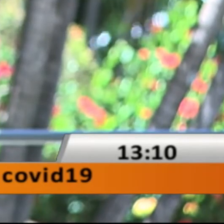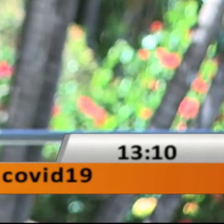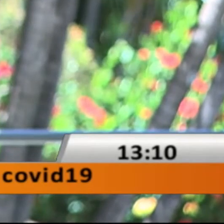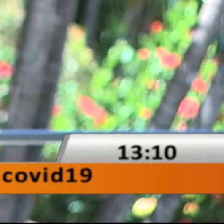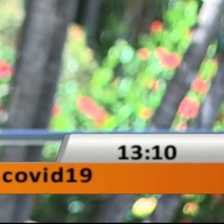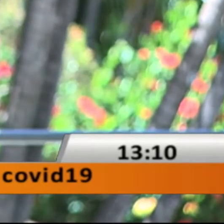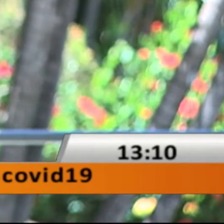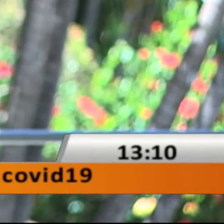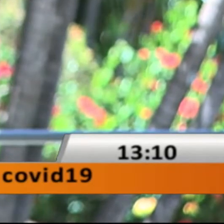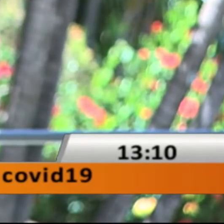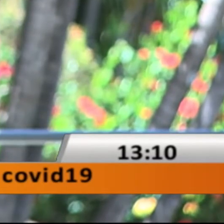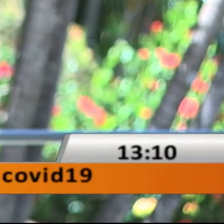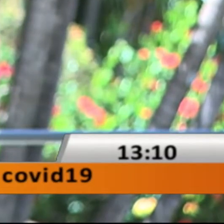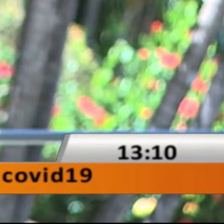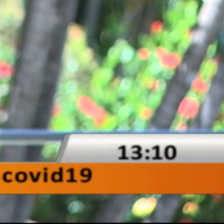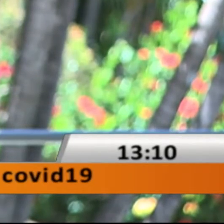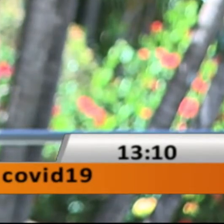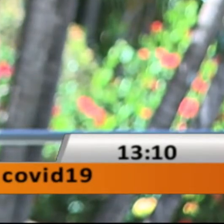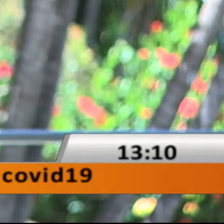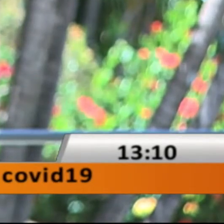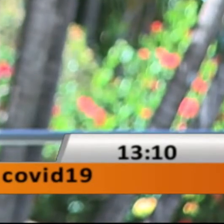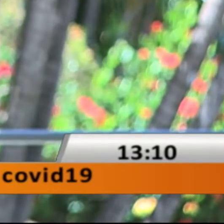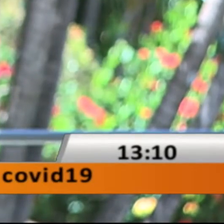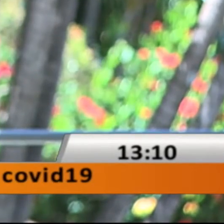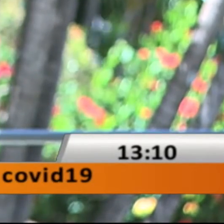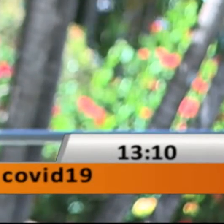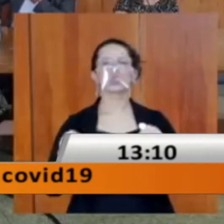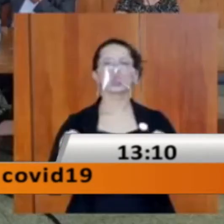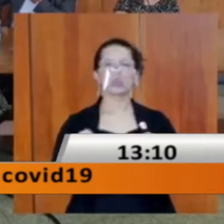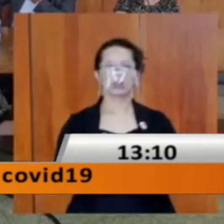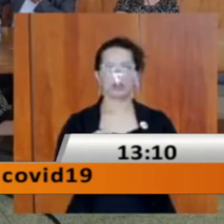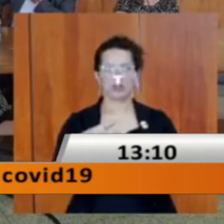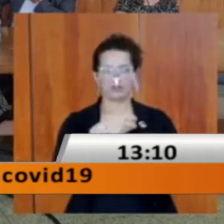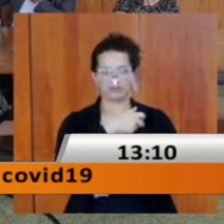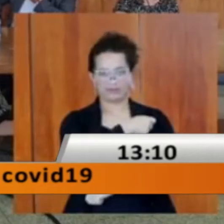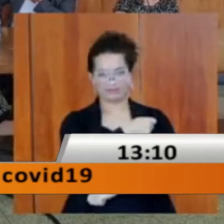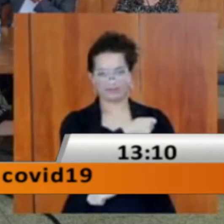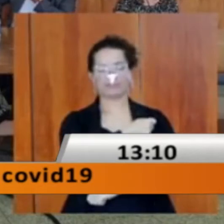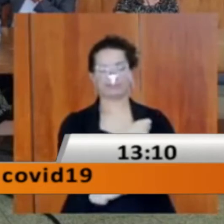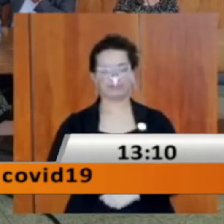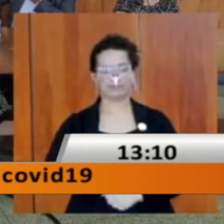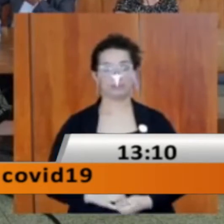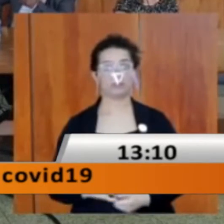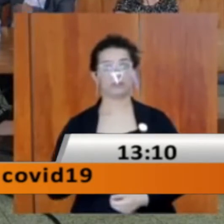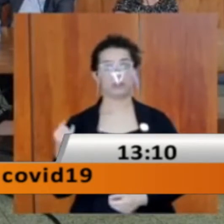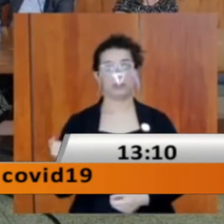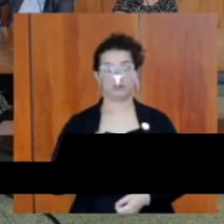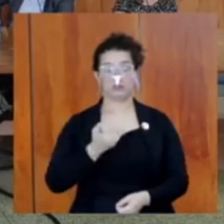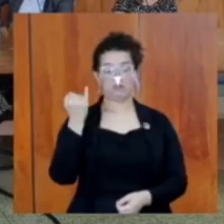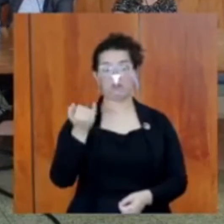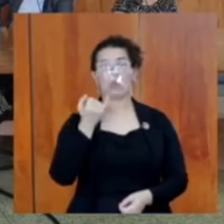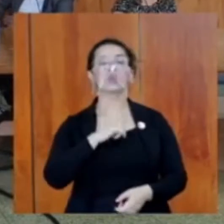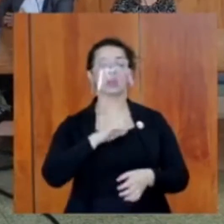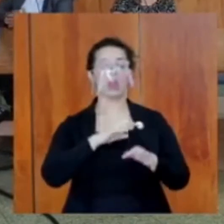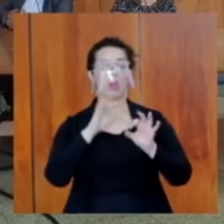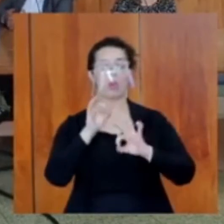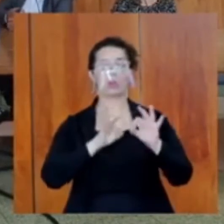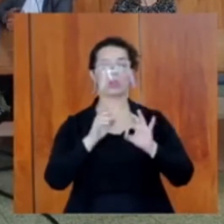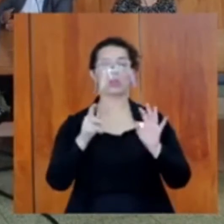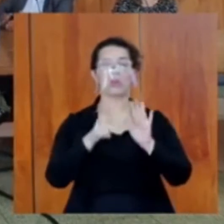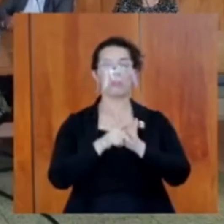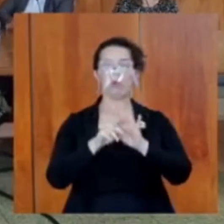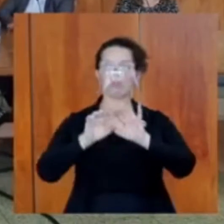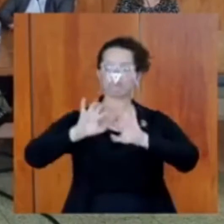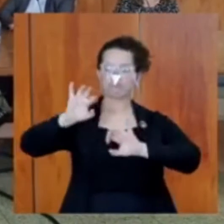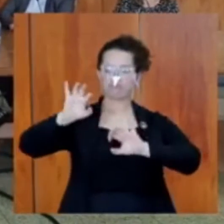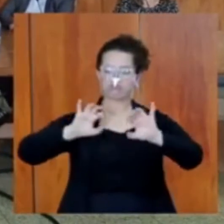aplicadas pra esses grupos prioritários. Acompanhe. É importante que essa organização, por regiões, temos aqui